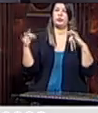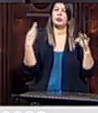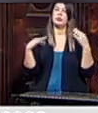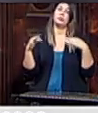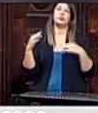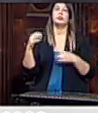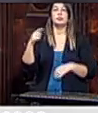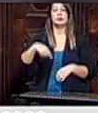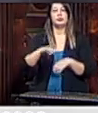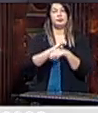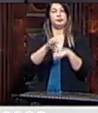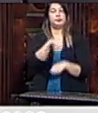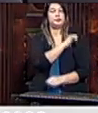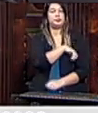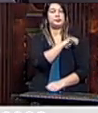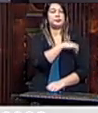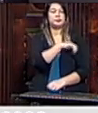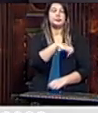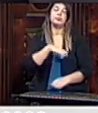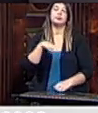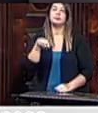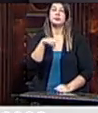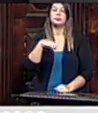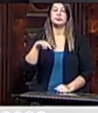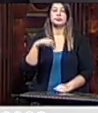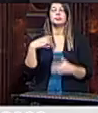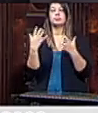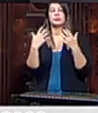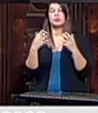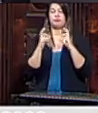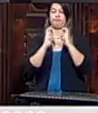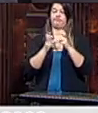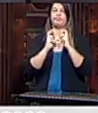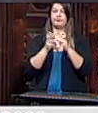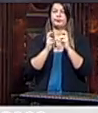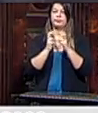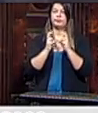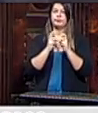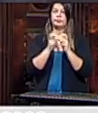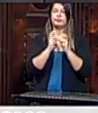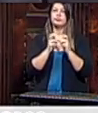Janeiro, tratou apenas dos ramais ferroviários